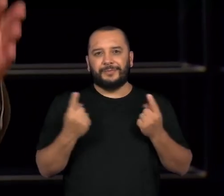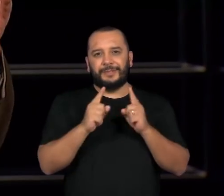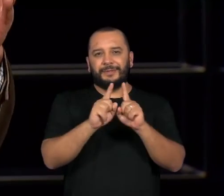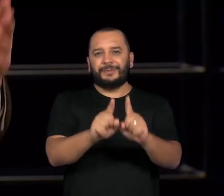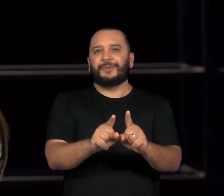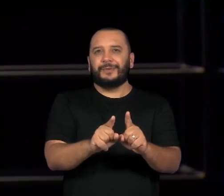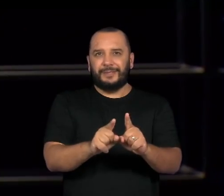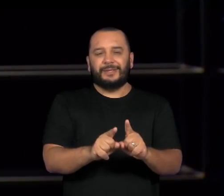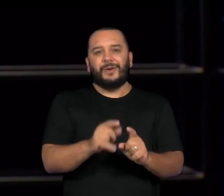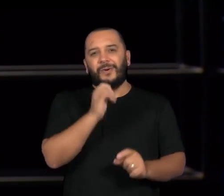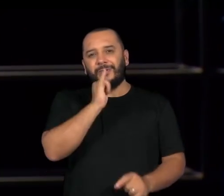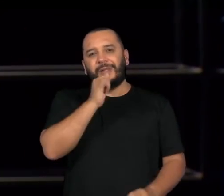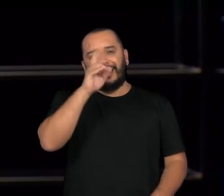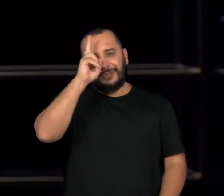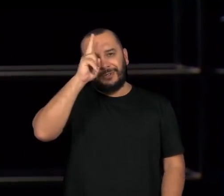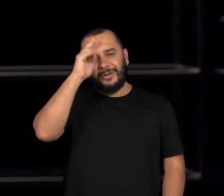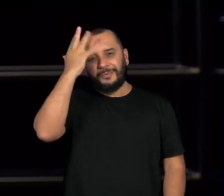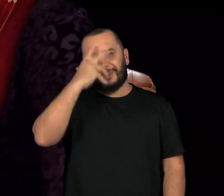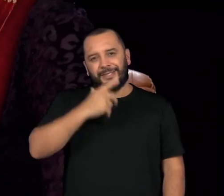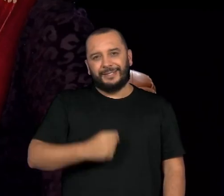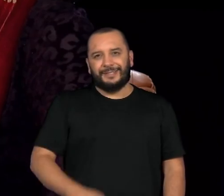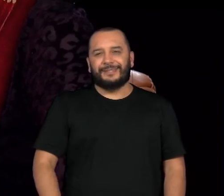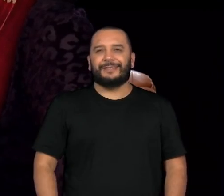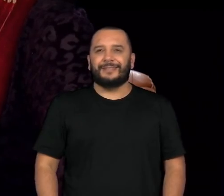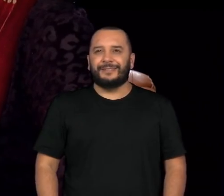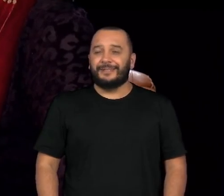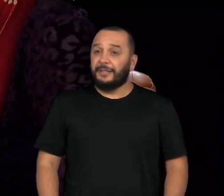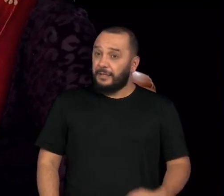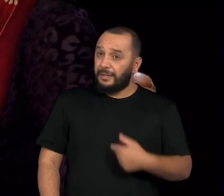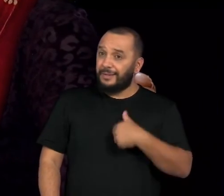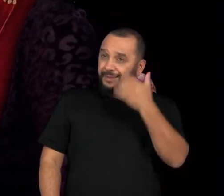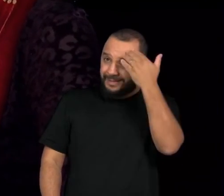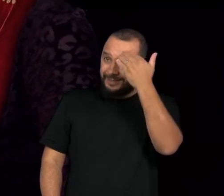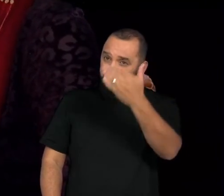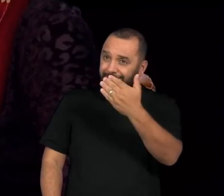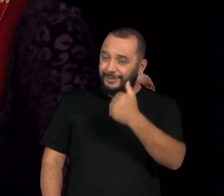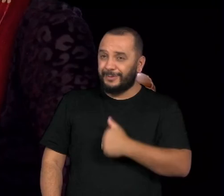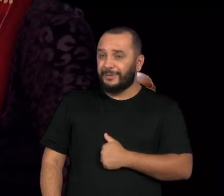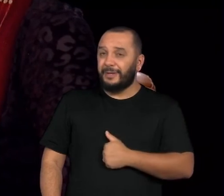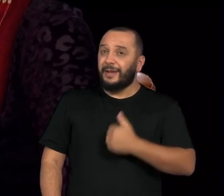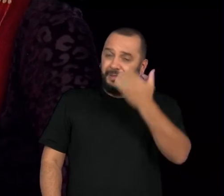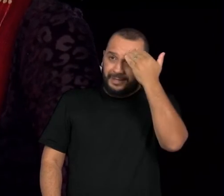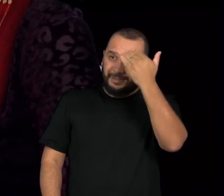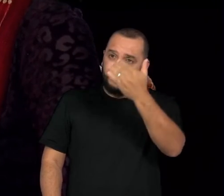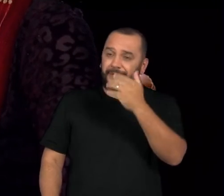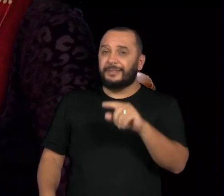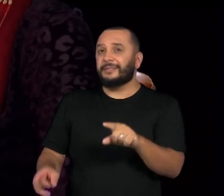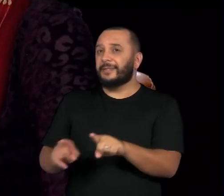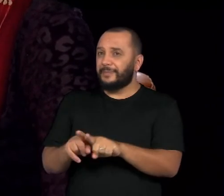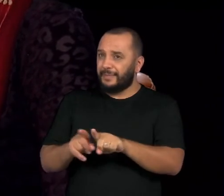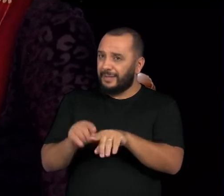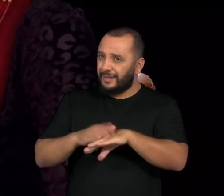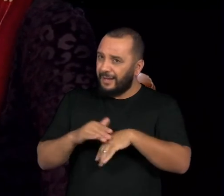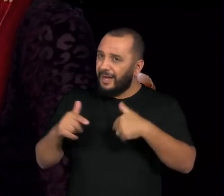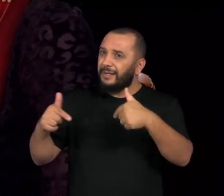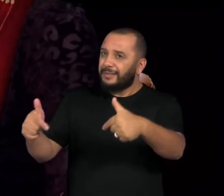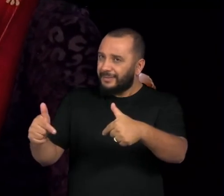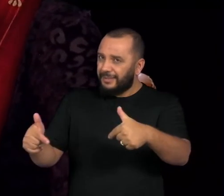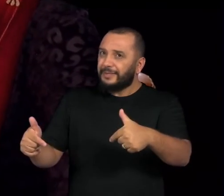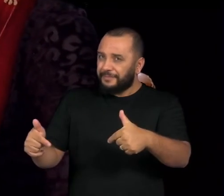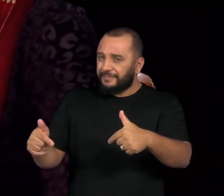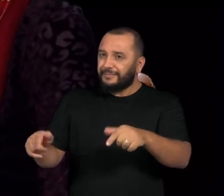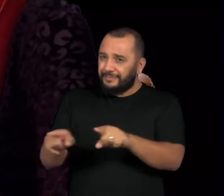contar todas essas histórias bonitas para a gente. Atílio, eu que agradeço, viu? E agradeço também pela iniciativa,